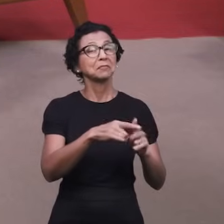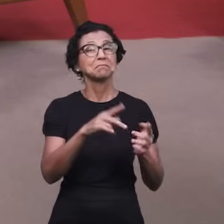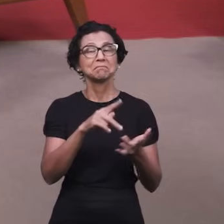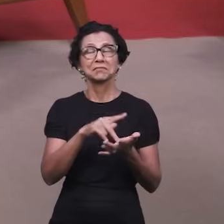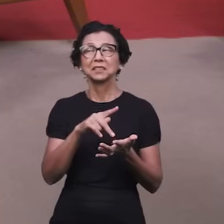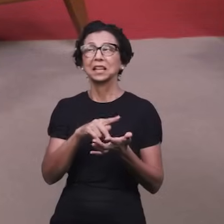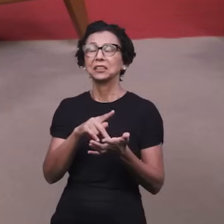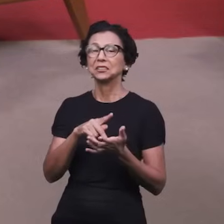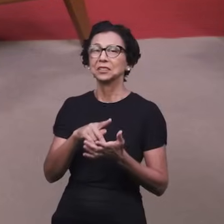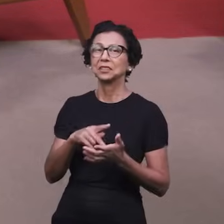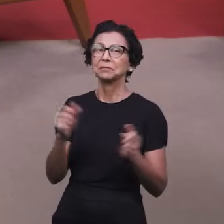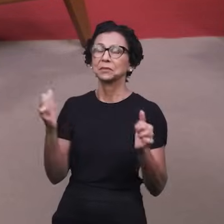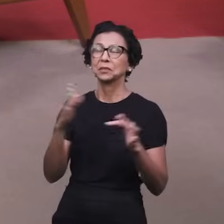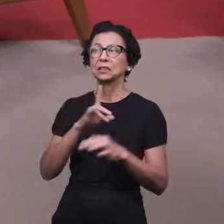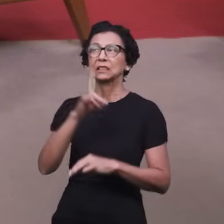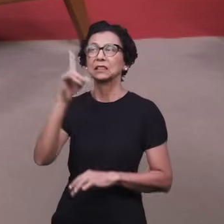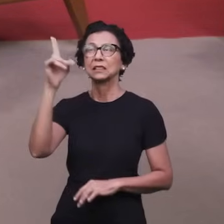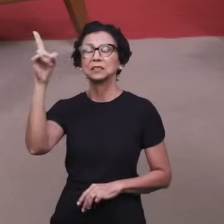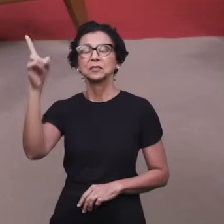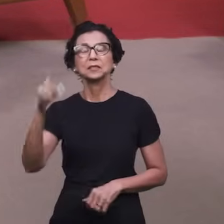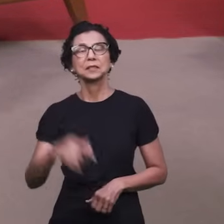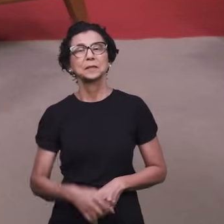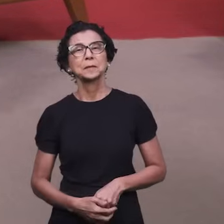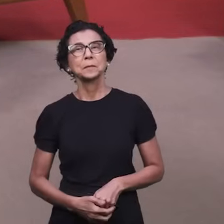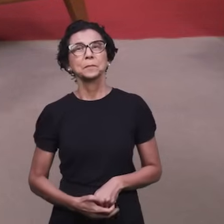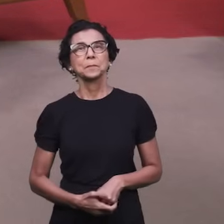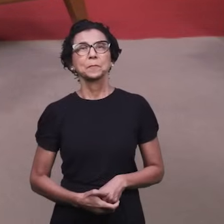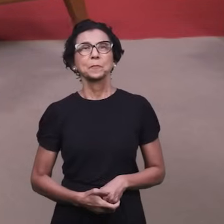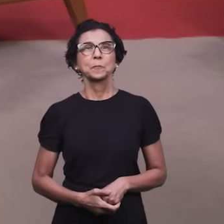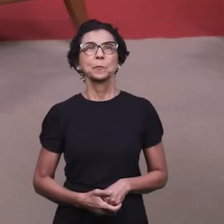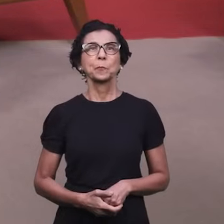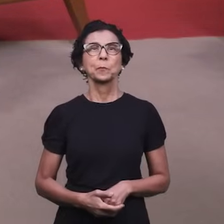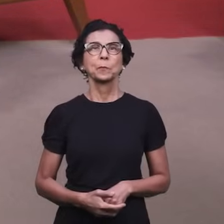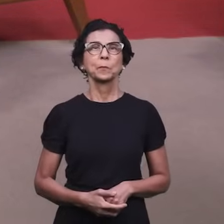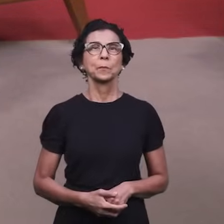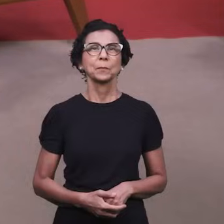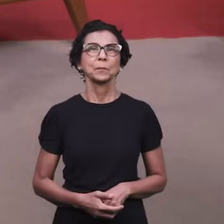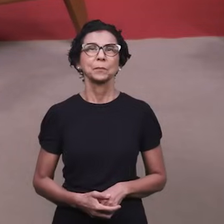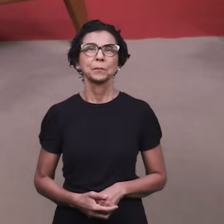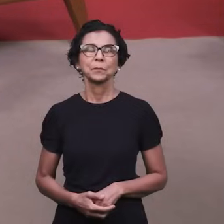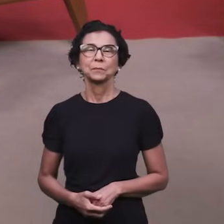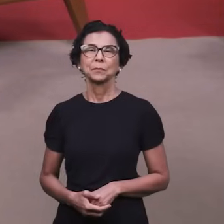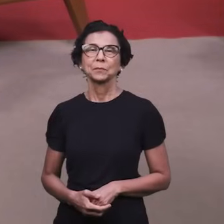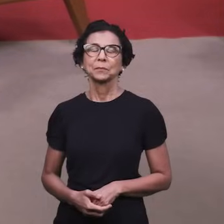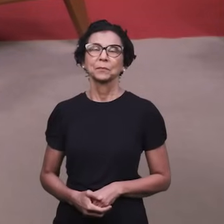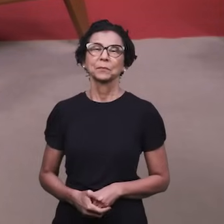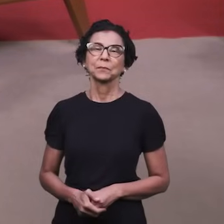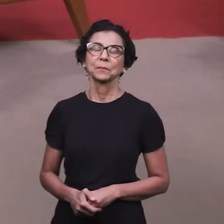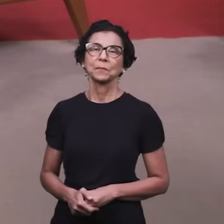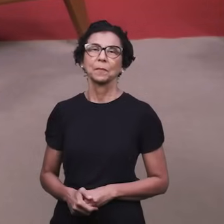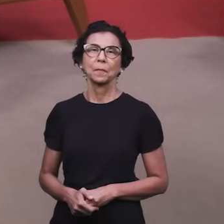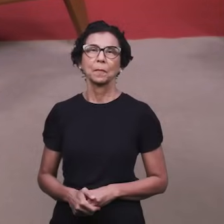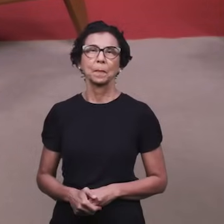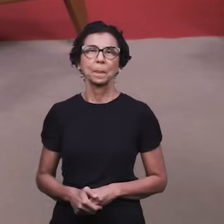Glória a Deus. Que bênção. Vamos lá, Daniel. Perfumada de pós aromáticos. Bem,